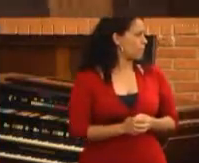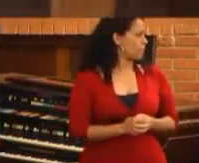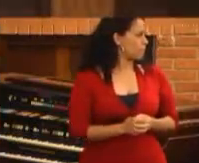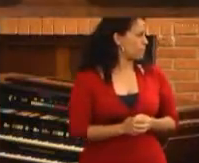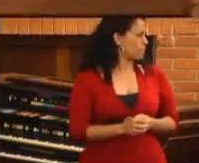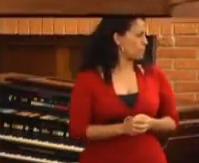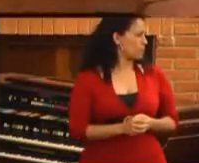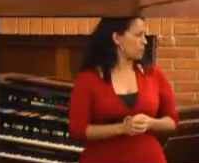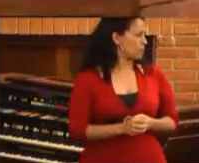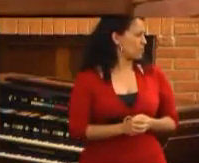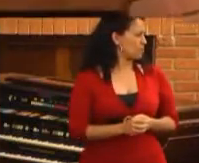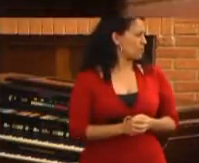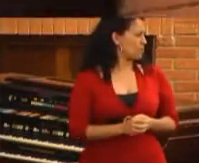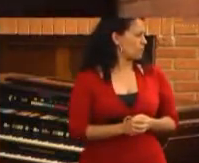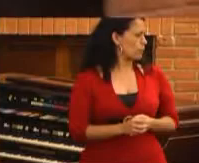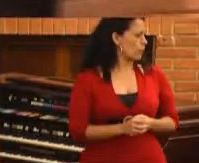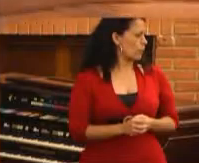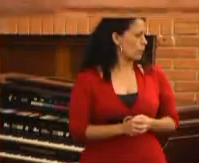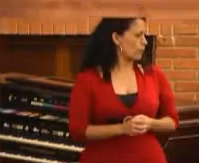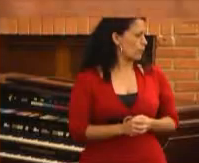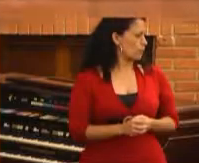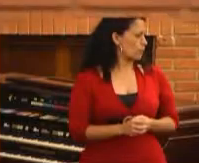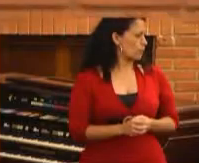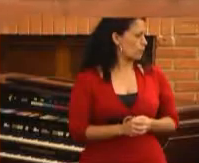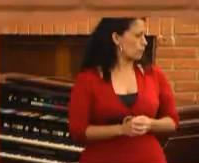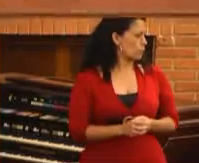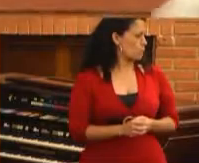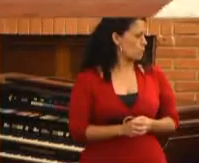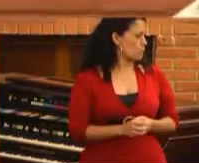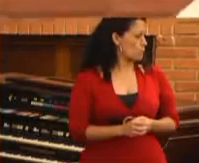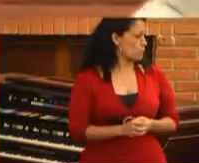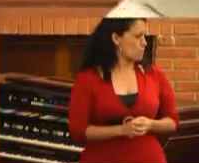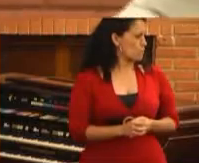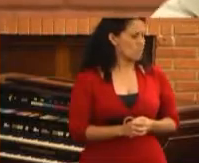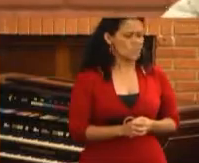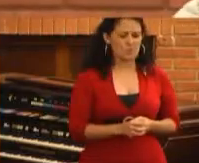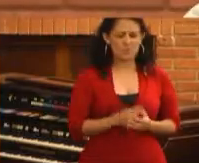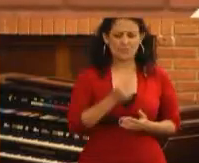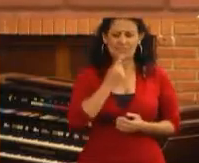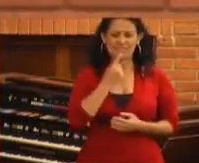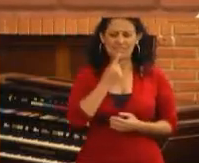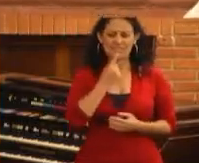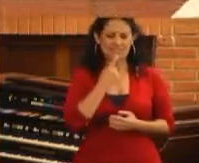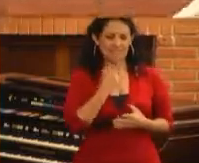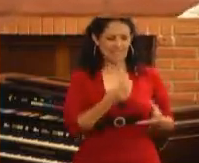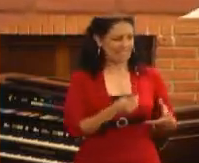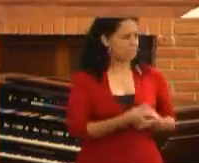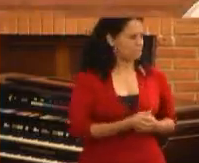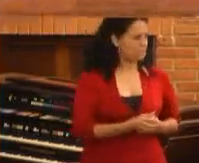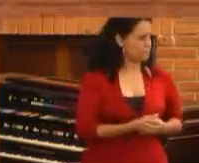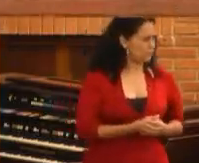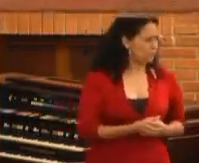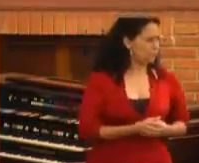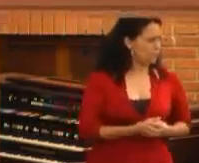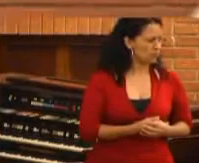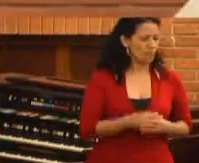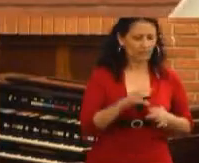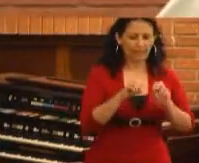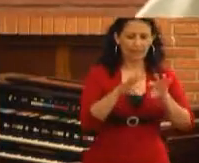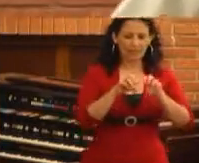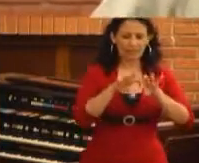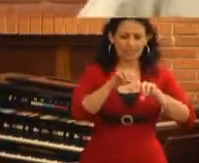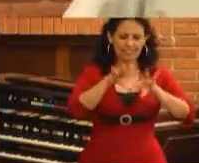chama? Papai Noel, não, um bicho vermelho. Esse troço fica vermelho, amarelo, verde. Olha lá, tá